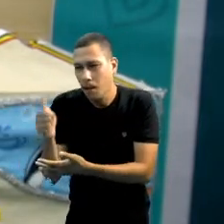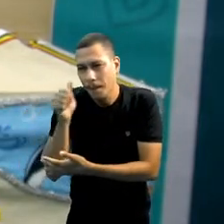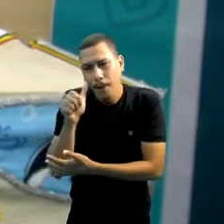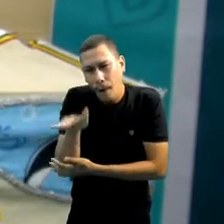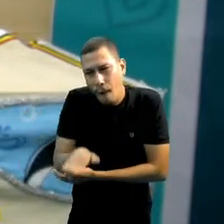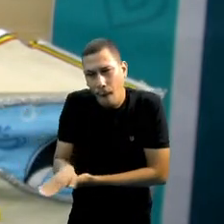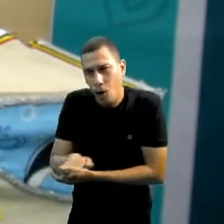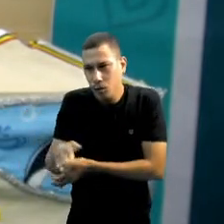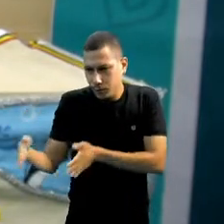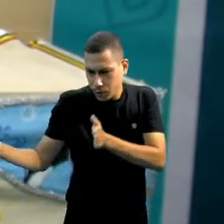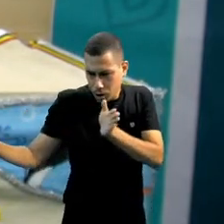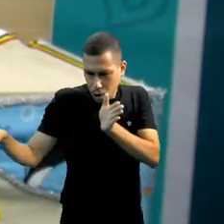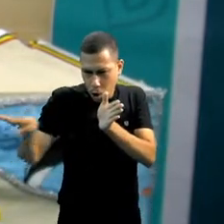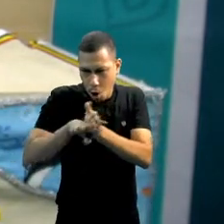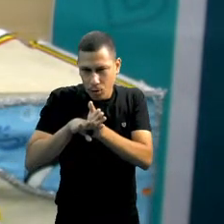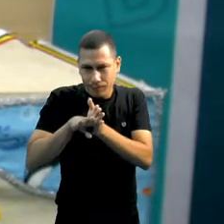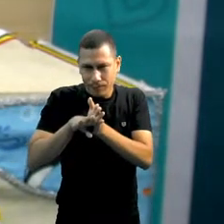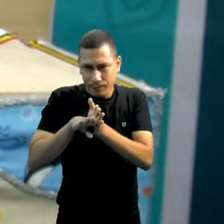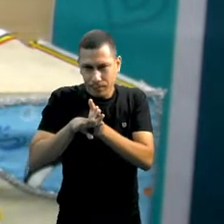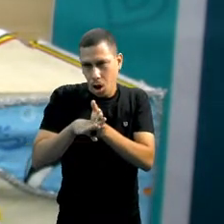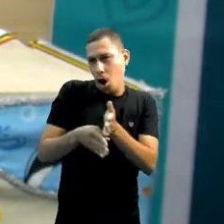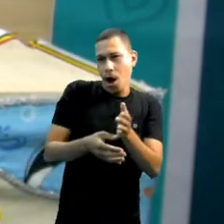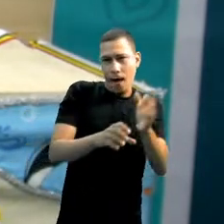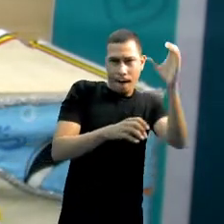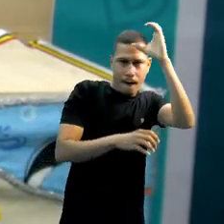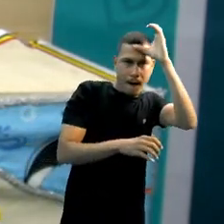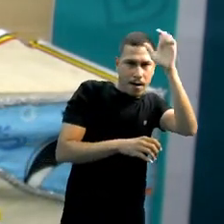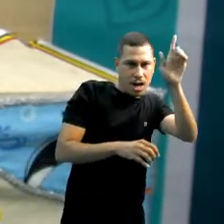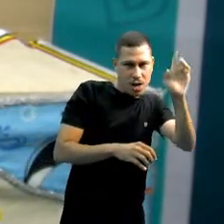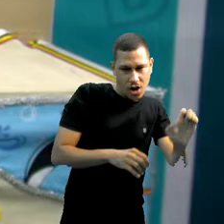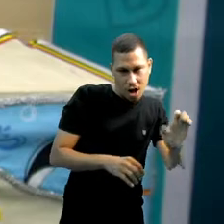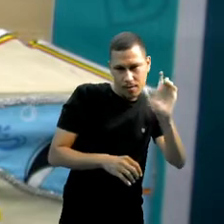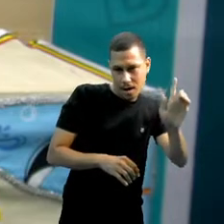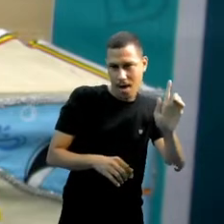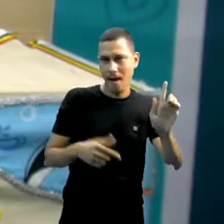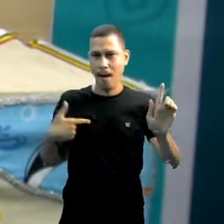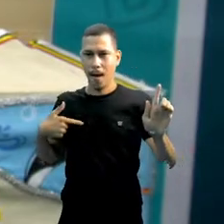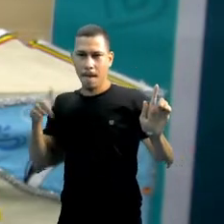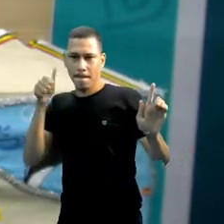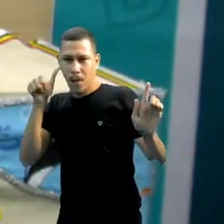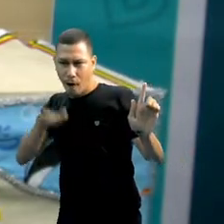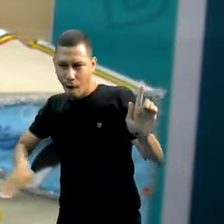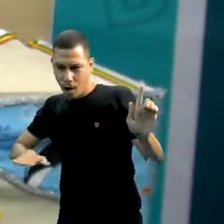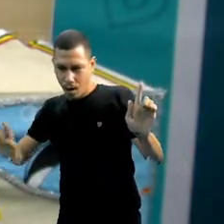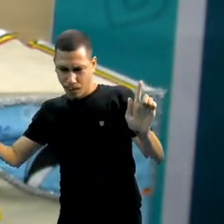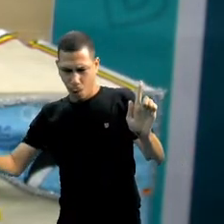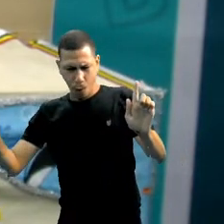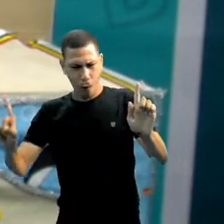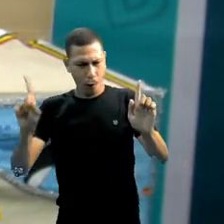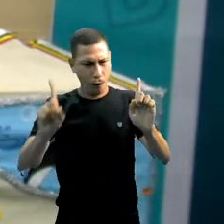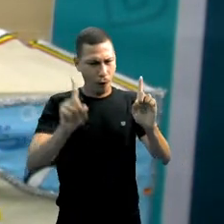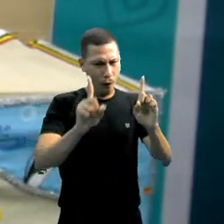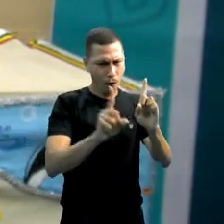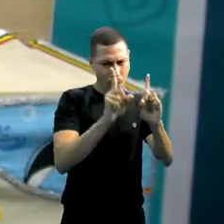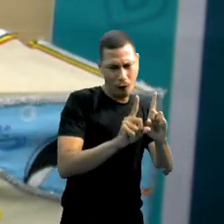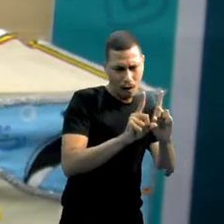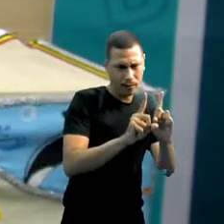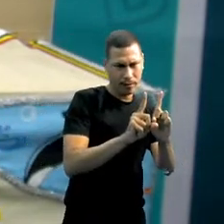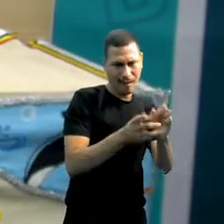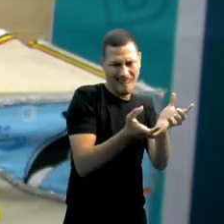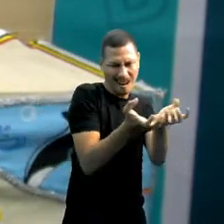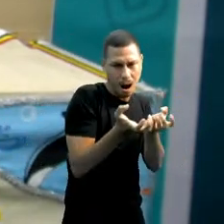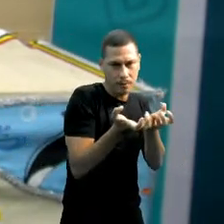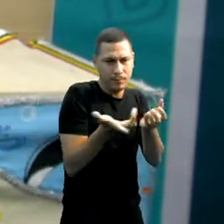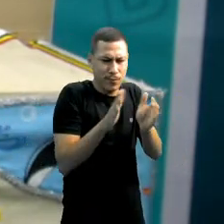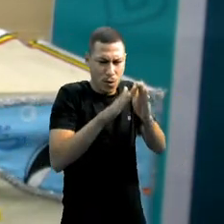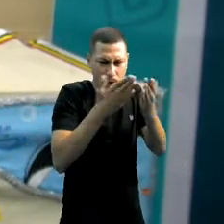menina, foi falar com tia G. E essa menina queria um livro muito especial. Eu? Você não.